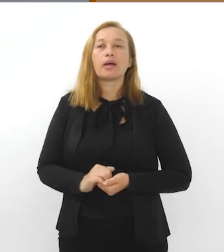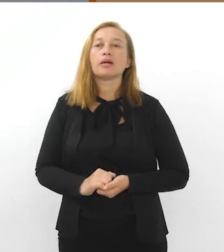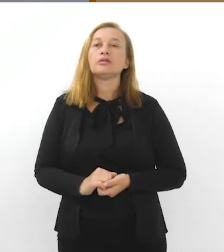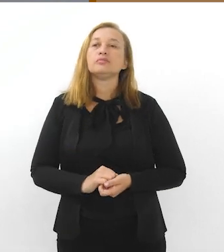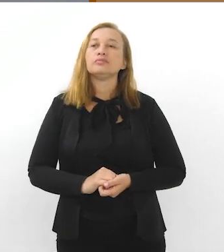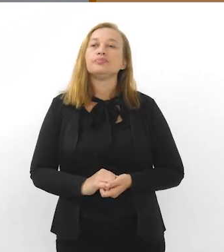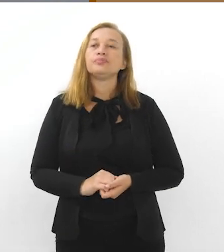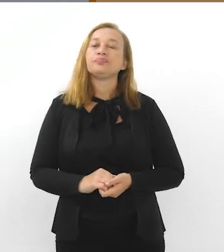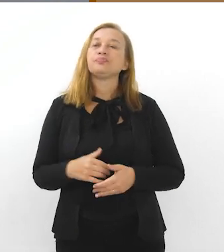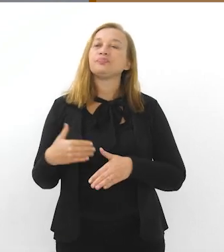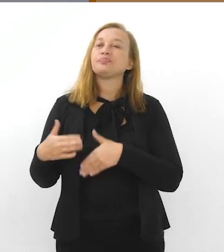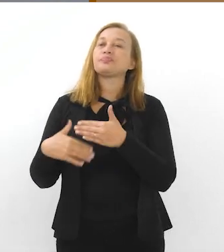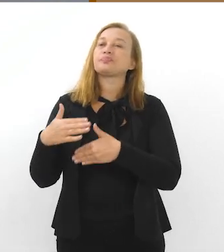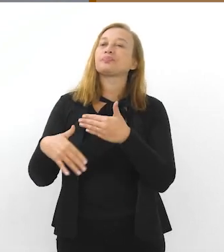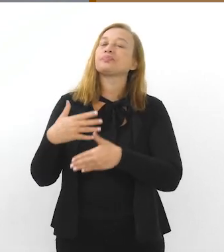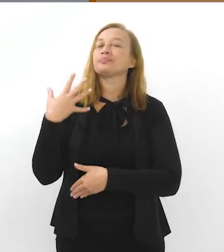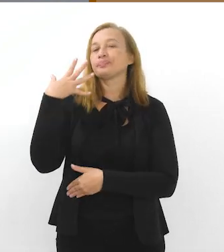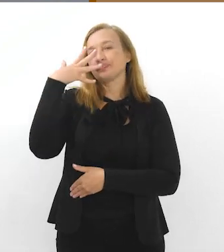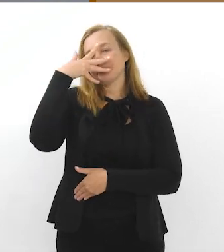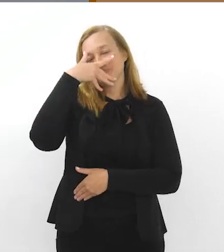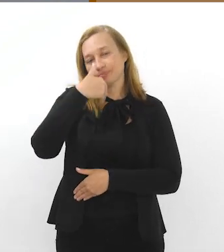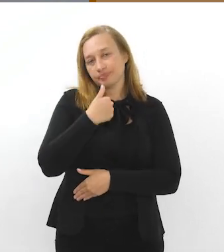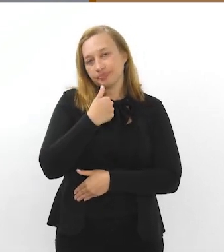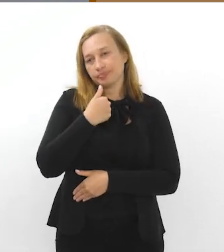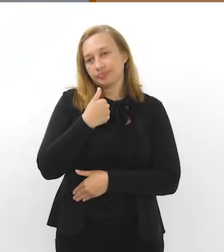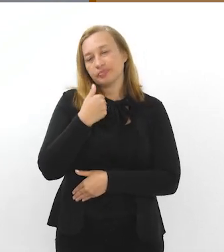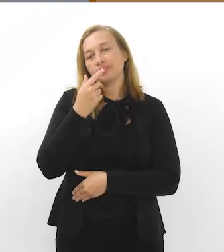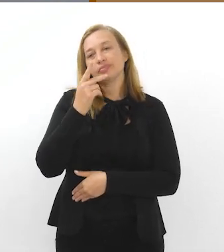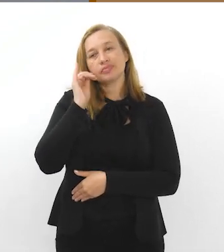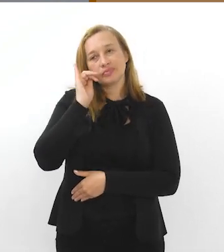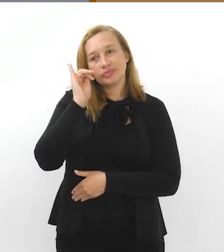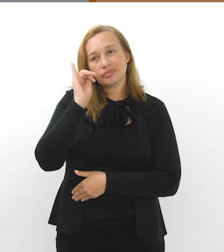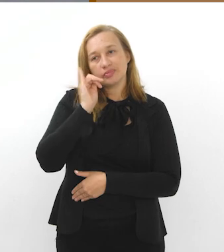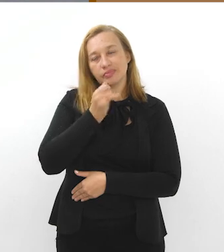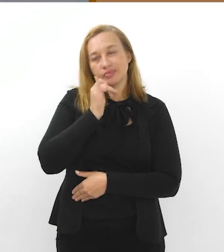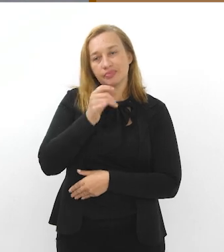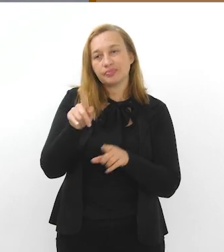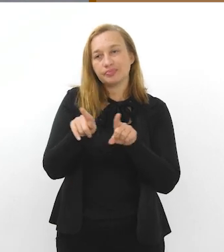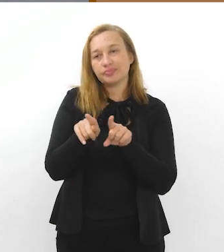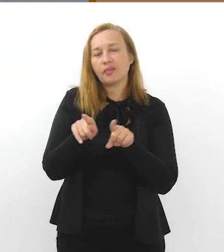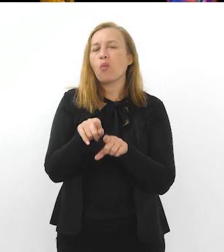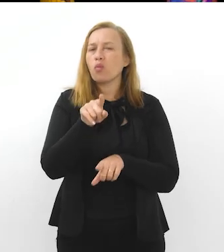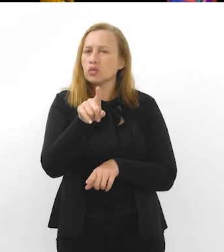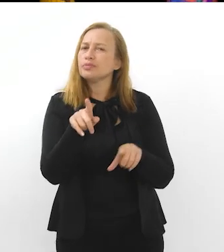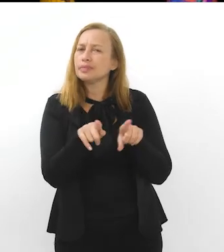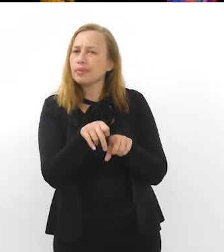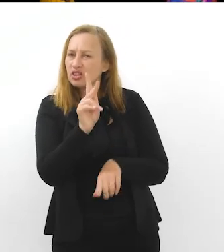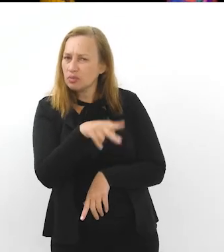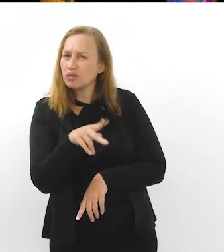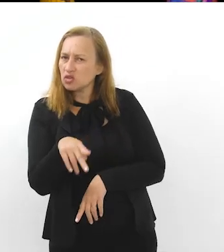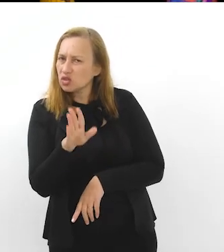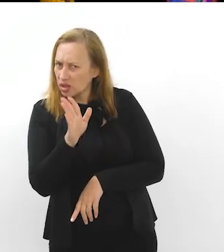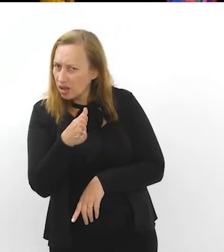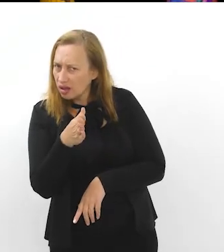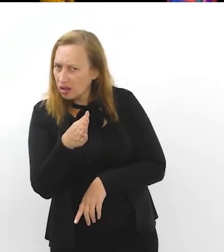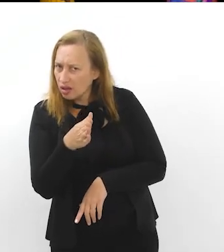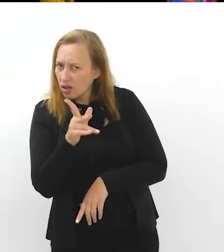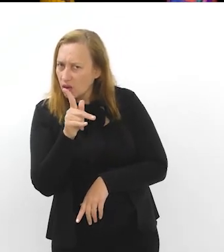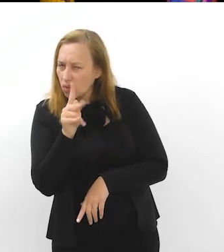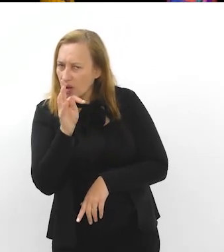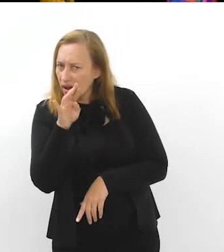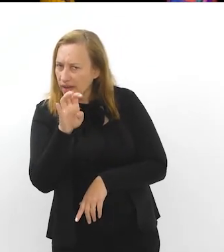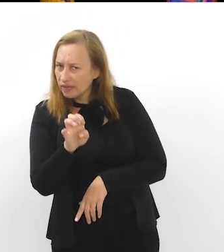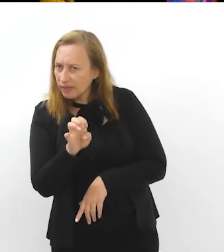assim, uma trajetória muito linda e merece ser contada também. Pois é, e você também foi professora, né,